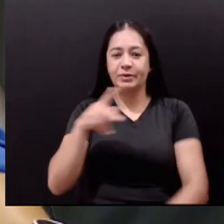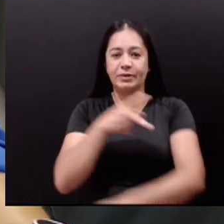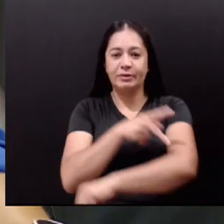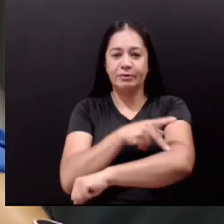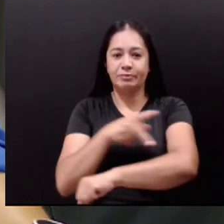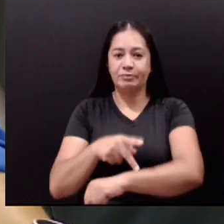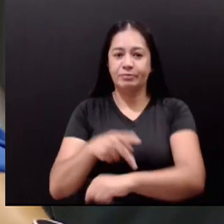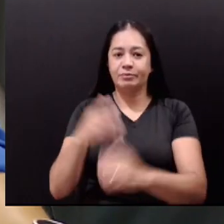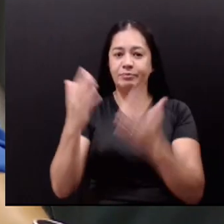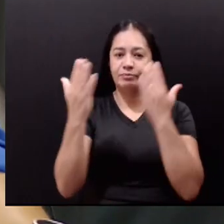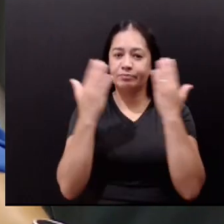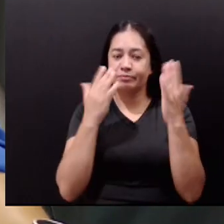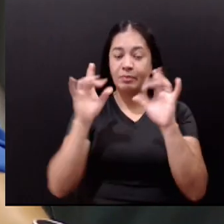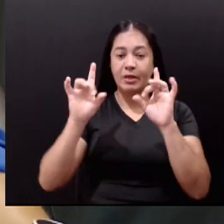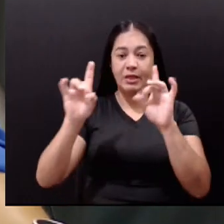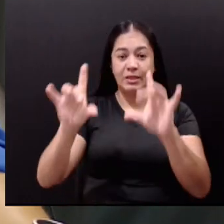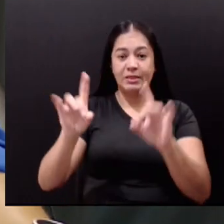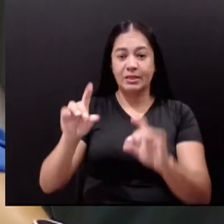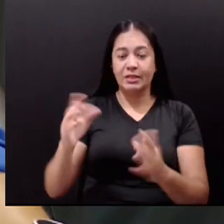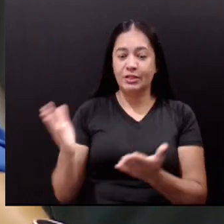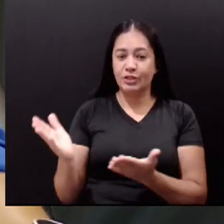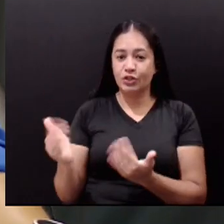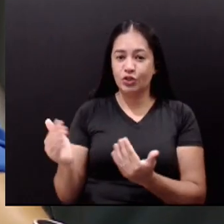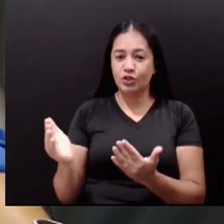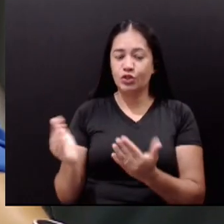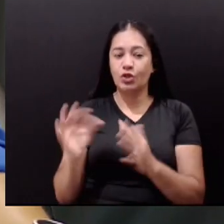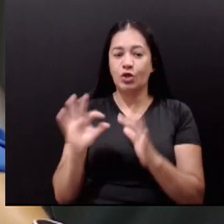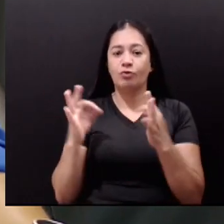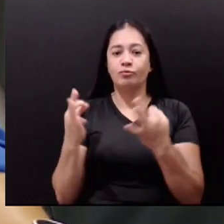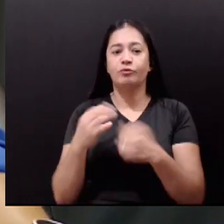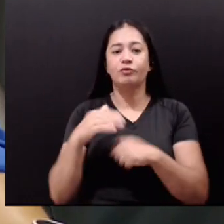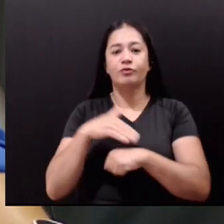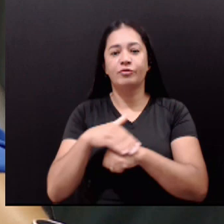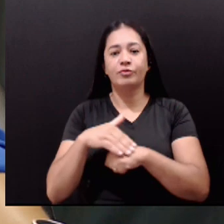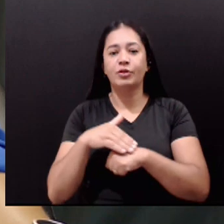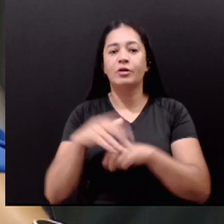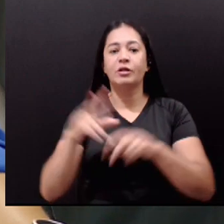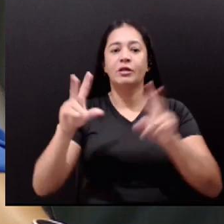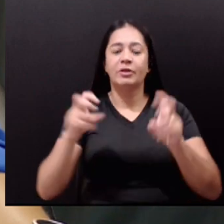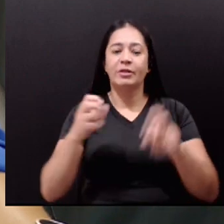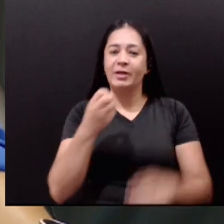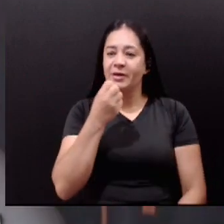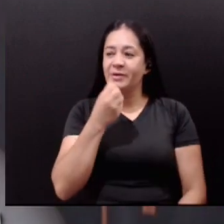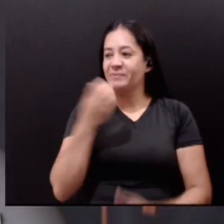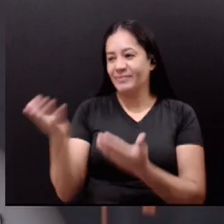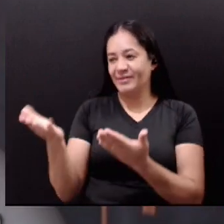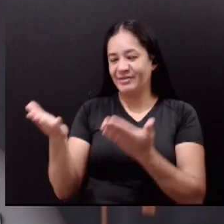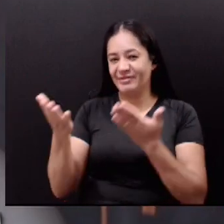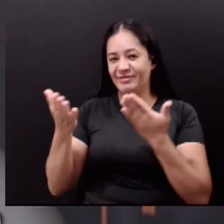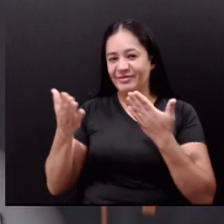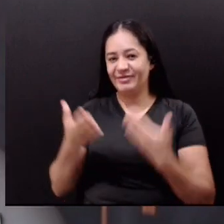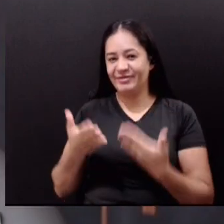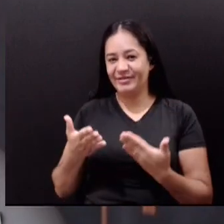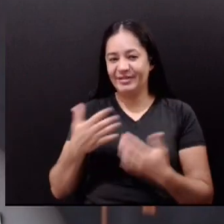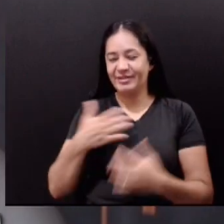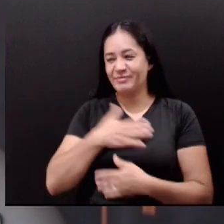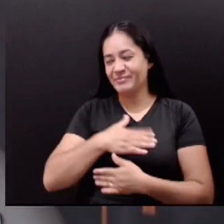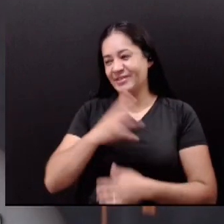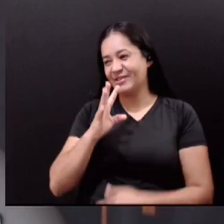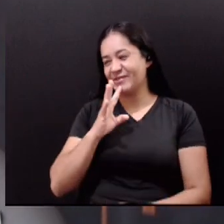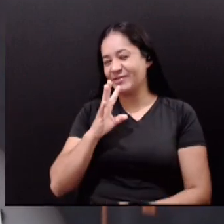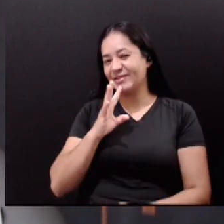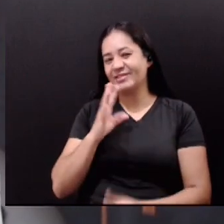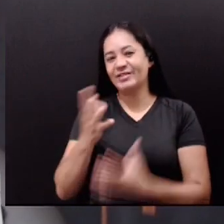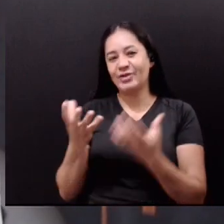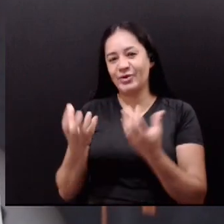e família. Vai conversar com a gente sobre esse assunto. Seja bem-vinda, Luciana Mello. Prazer te conhecer e te receber aqui nos estúdios.